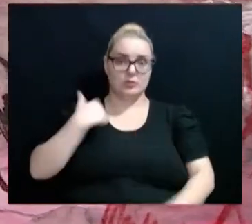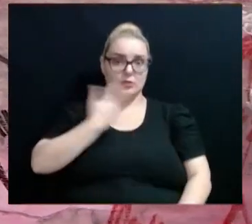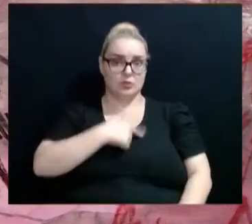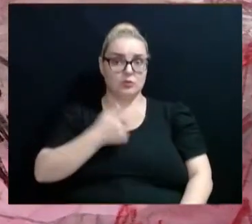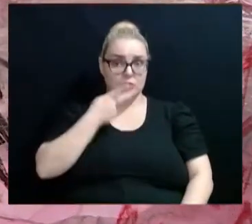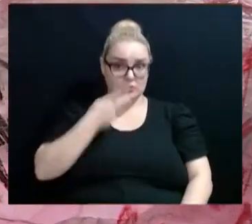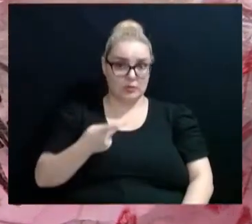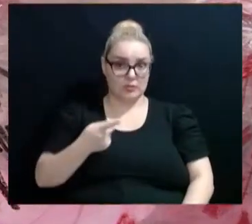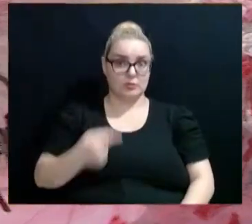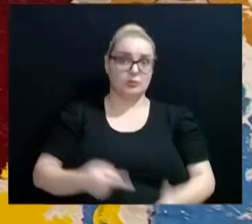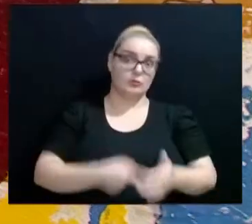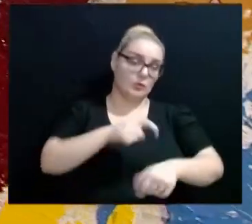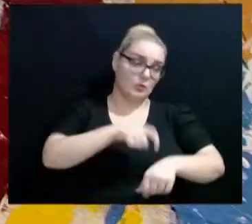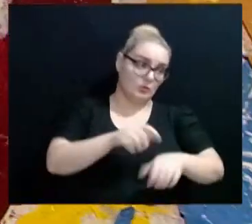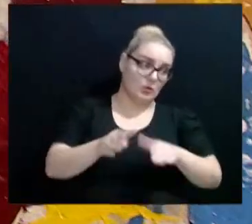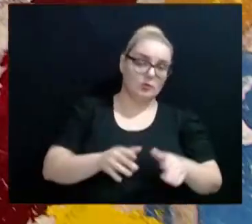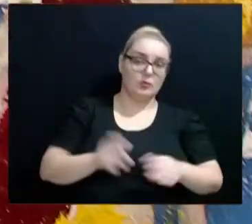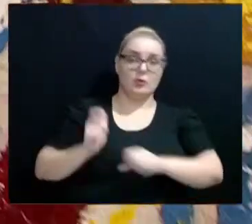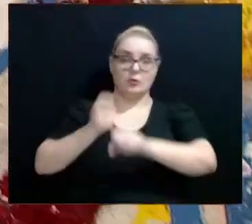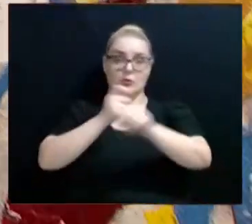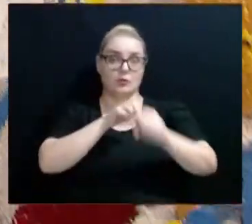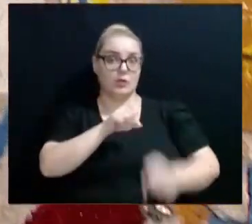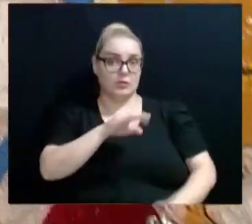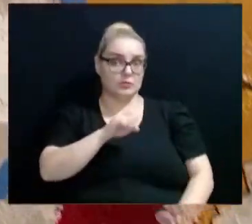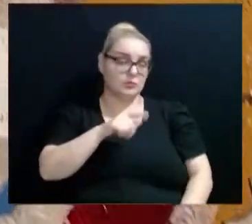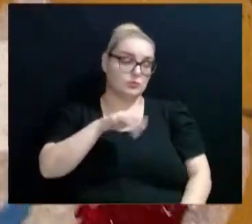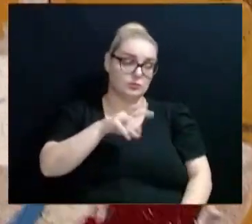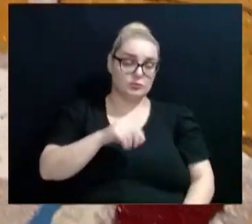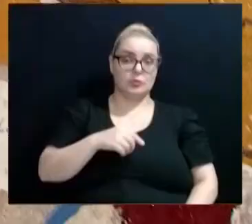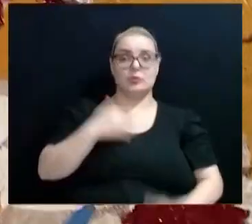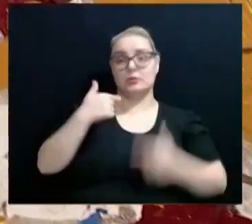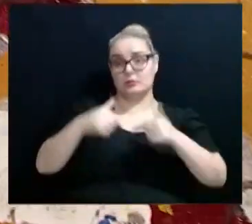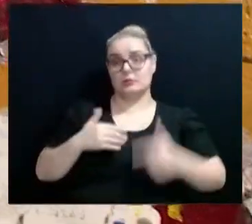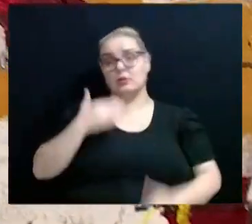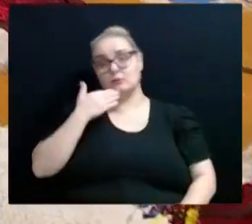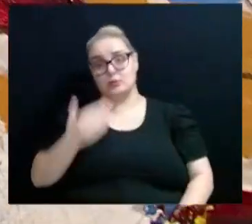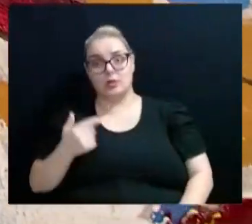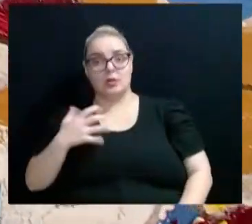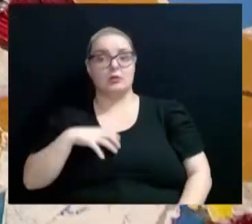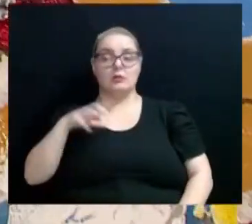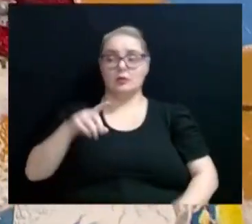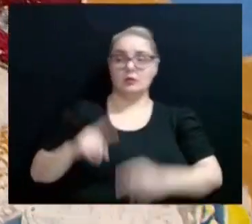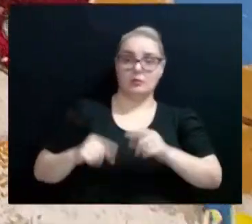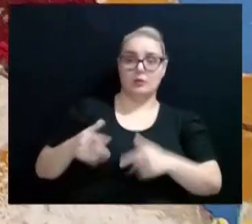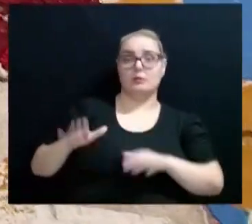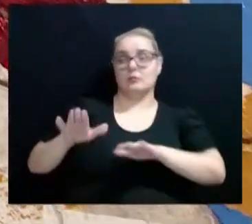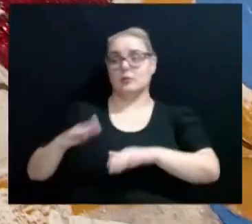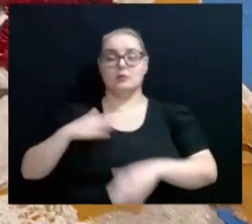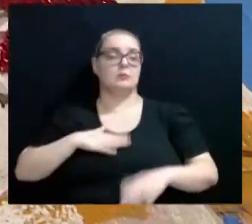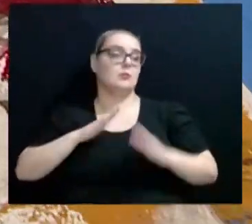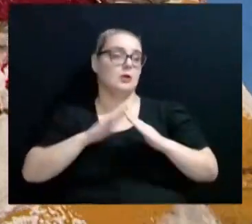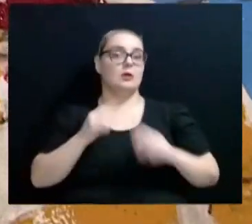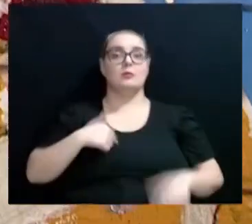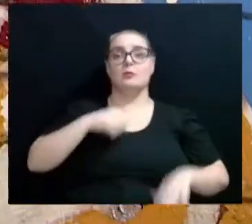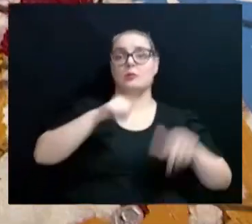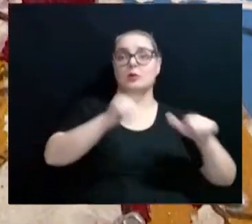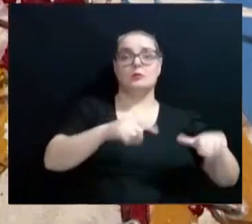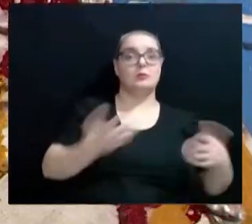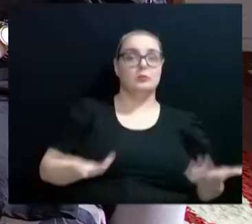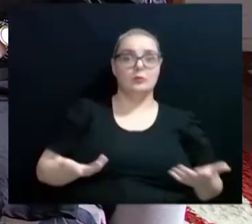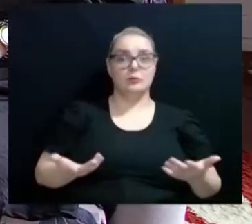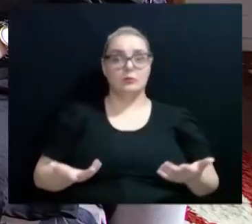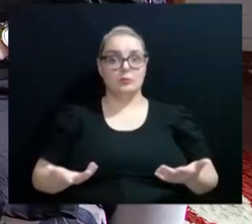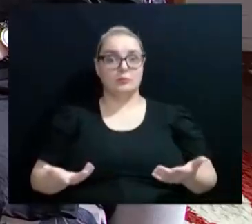quadros. Nós falamos no primeiro bloco com um escultor que trabalha sob demanda. Olha, eu quero um produto assim, para pôr na minha casa, para pôr no